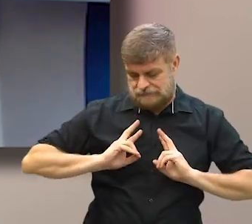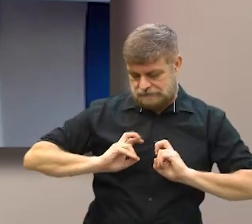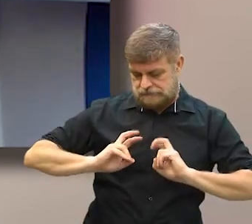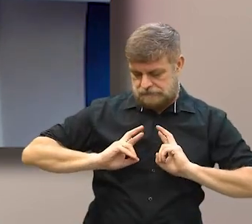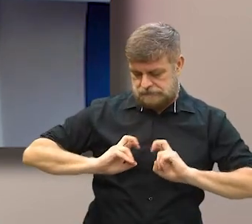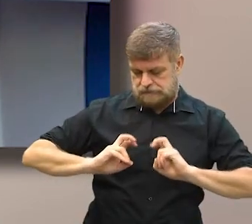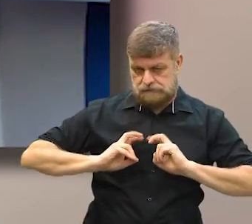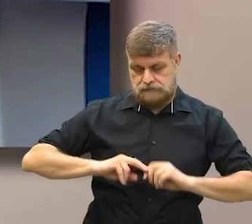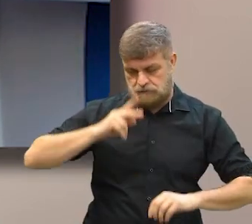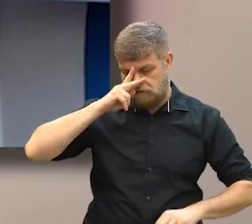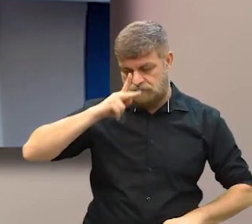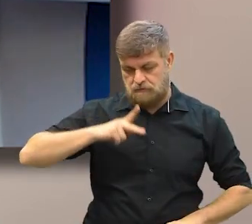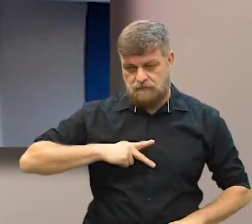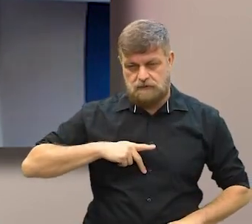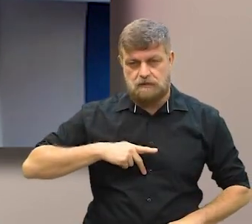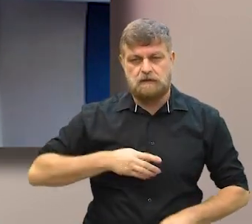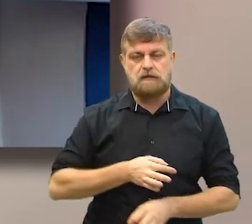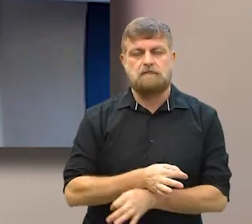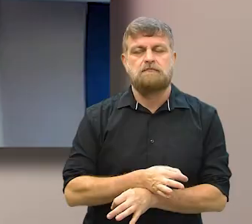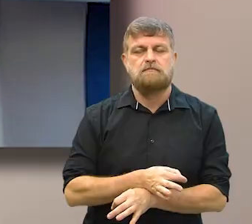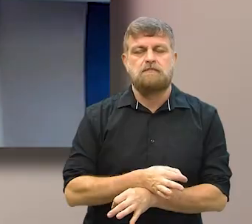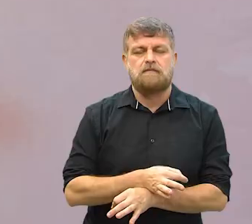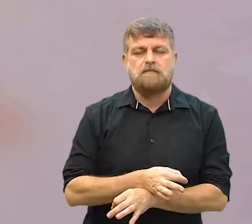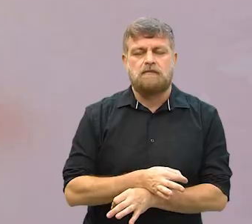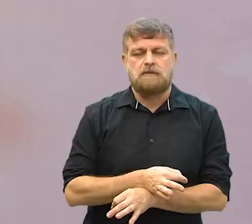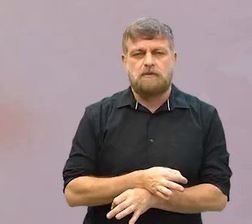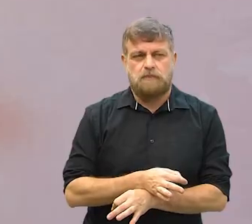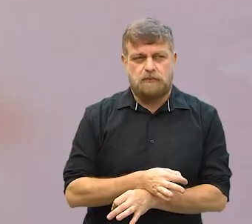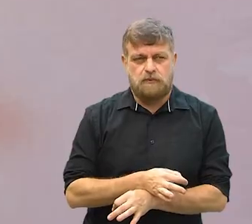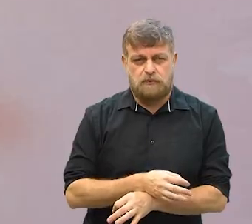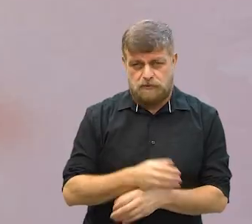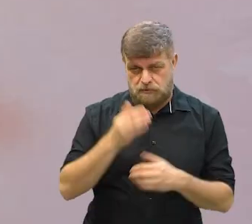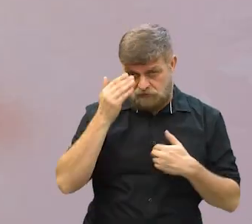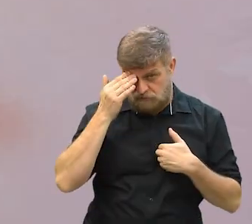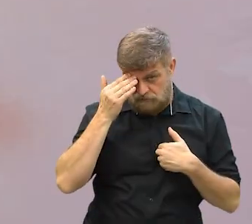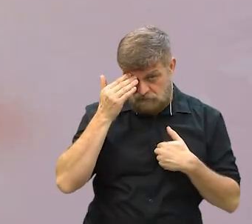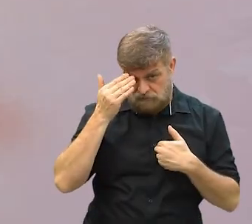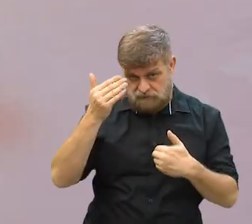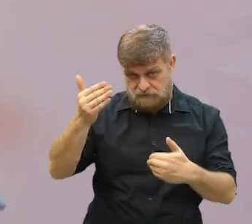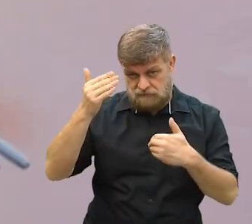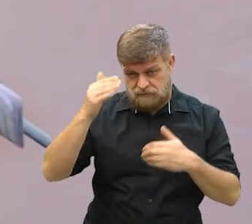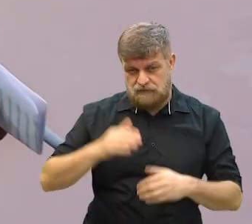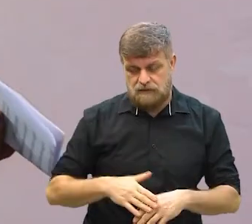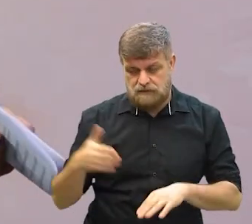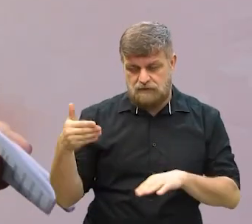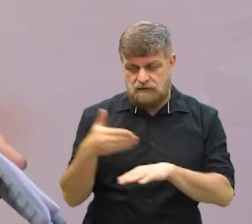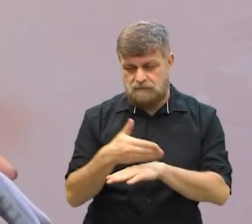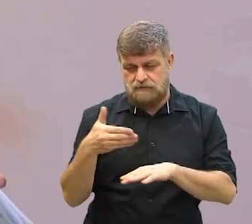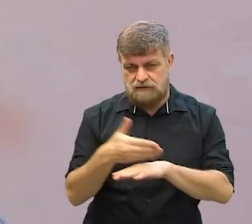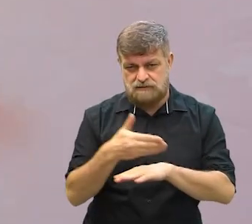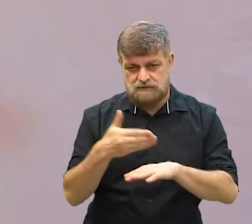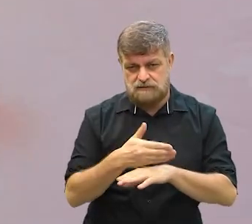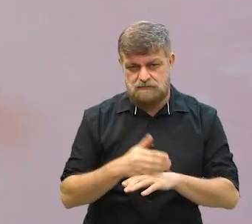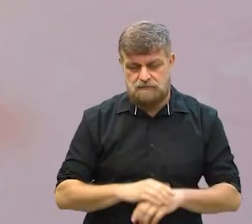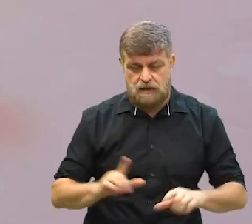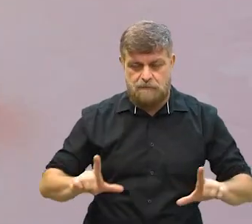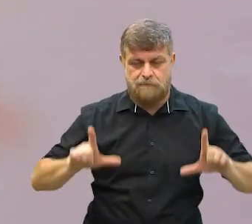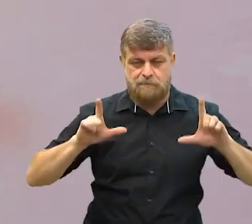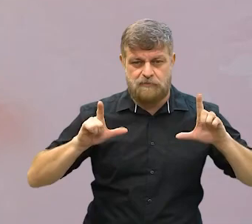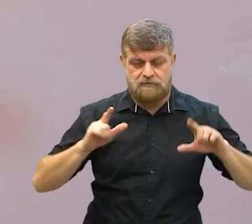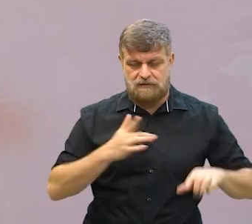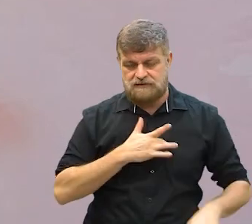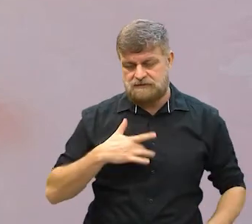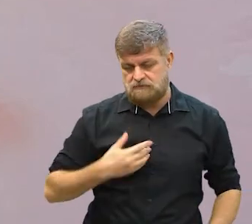autoconheça e que não medite. Karina, muito obrigada, viu, por participar aqui do programa Saúde é